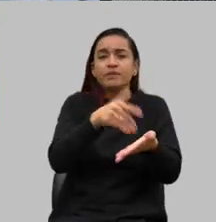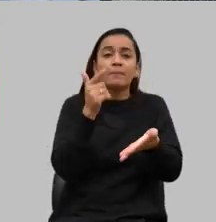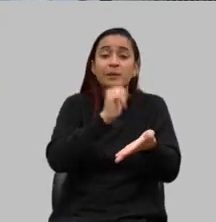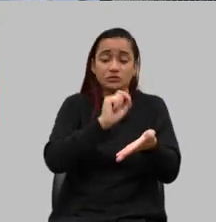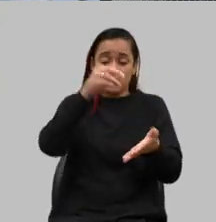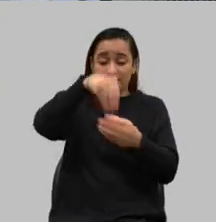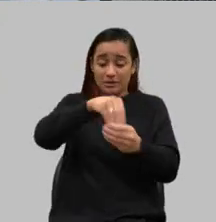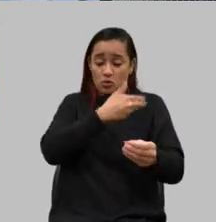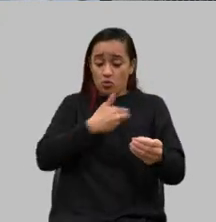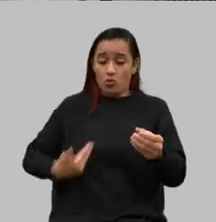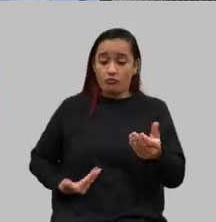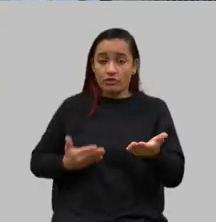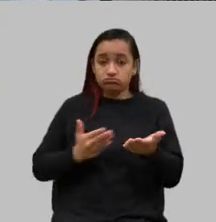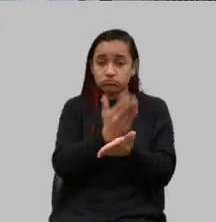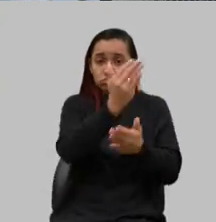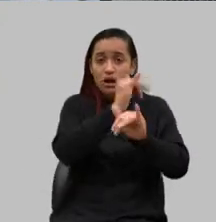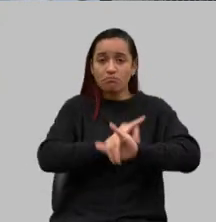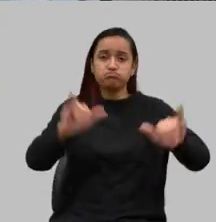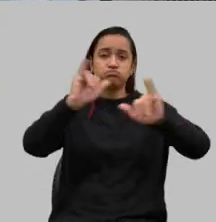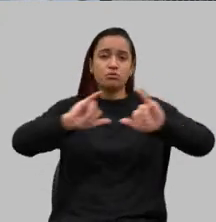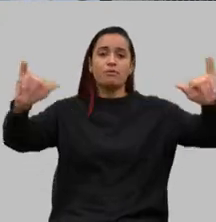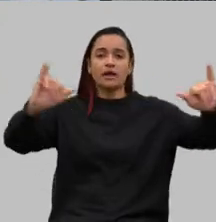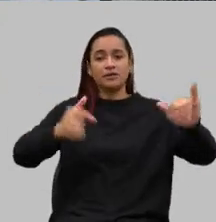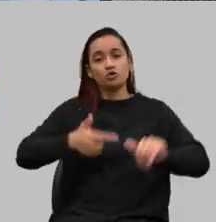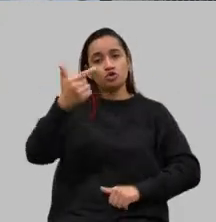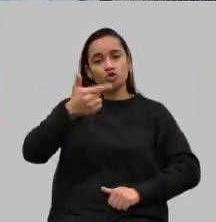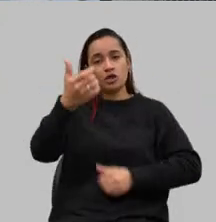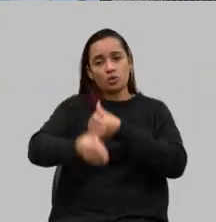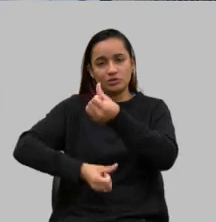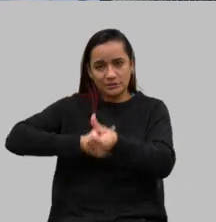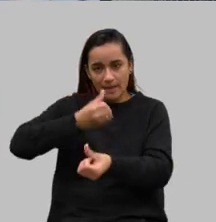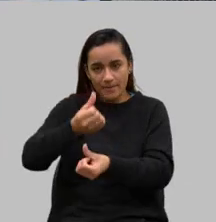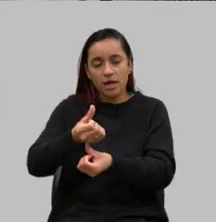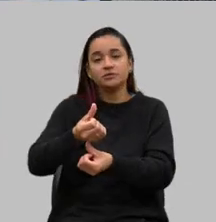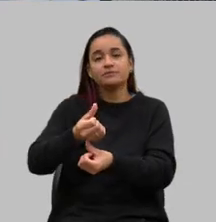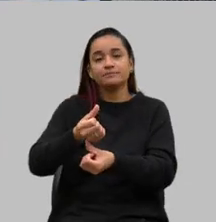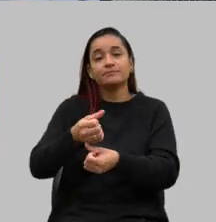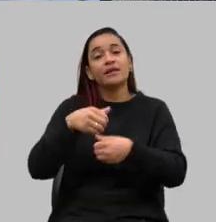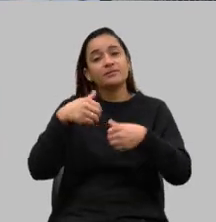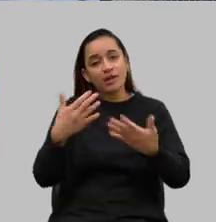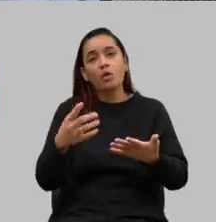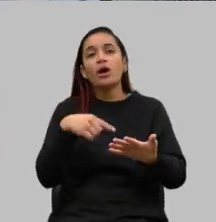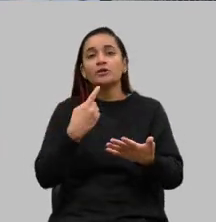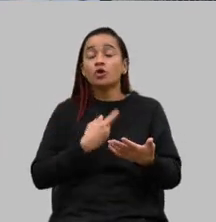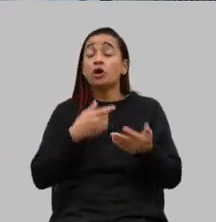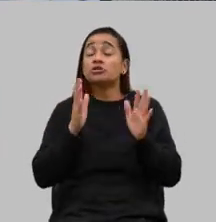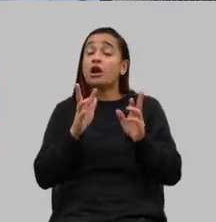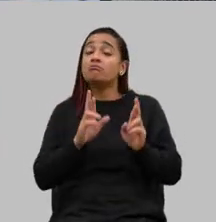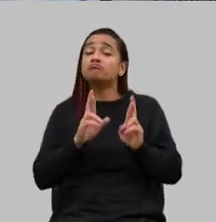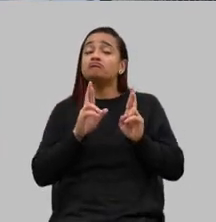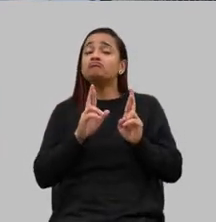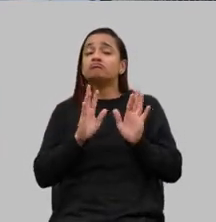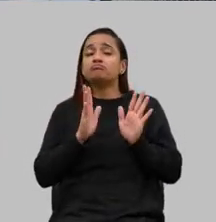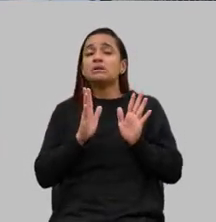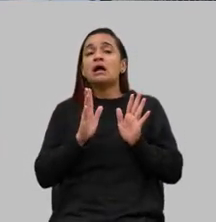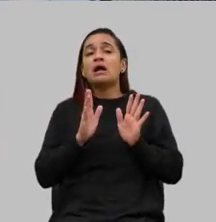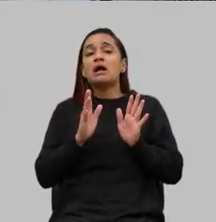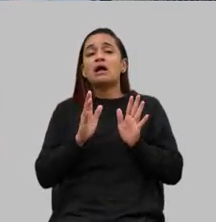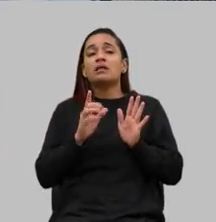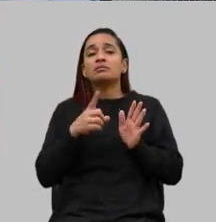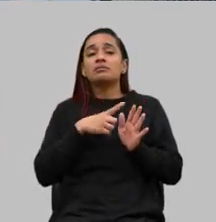publicado né No segundo semestre e aí a gente também né Já conta obviamente com